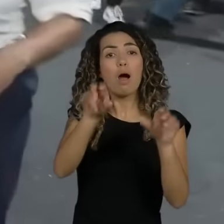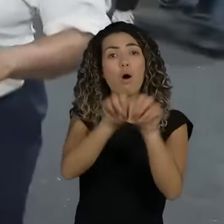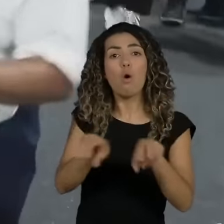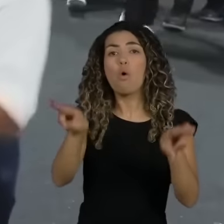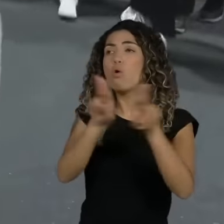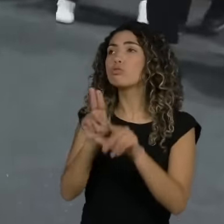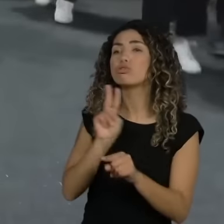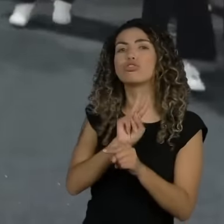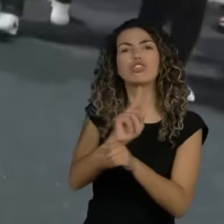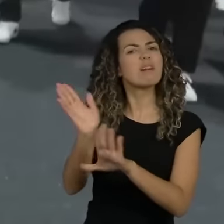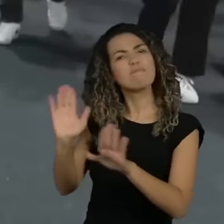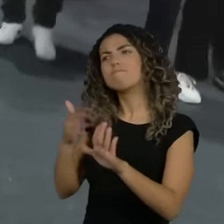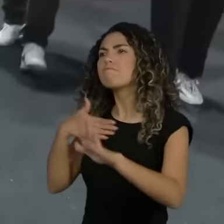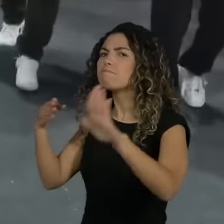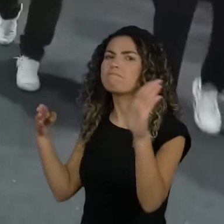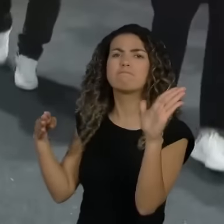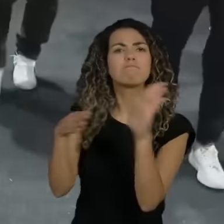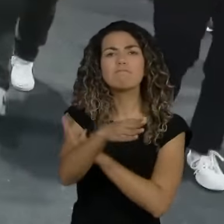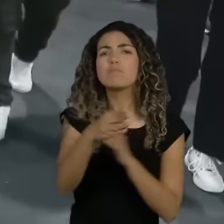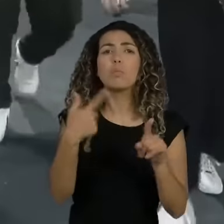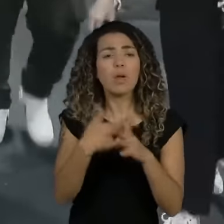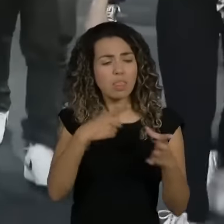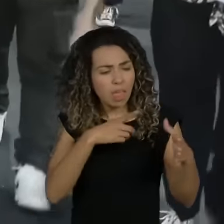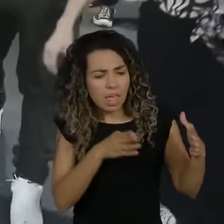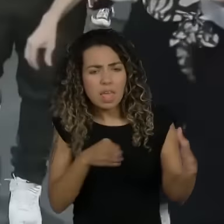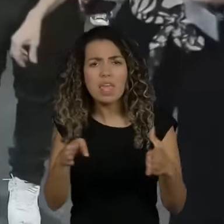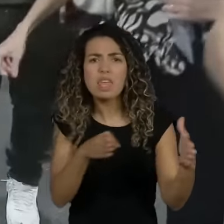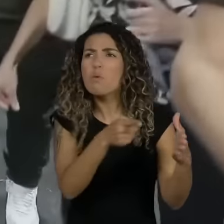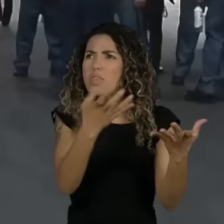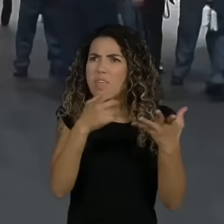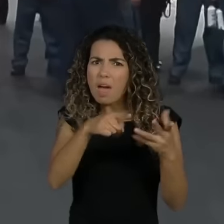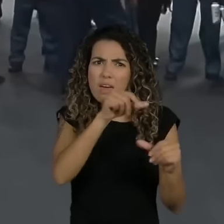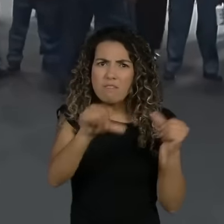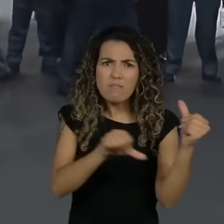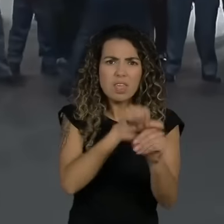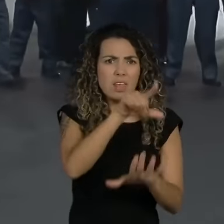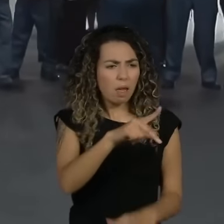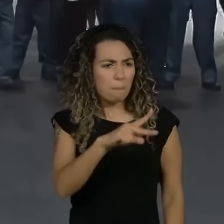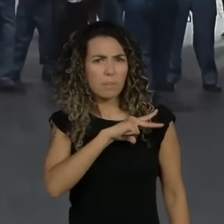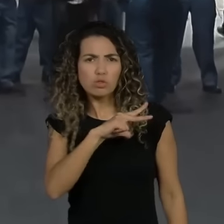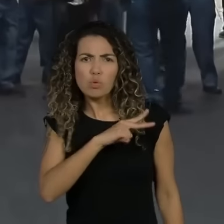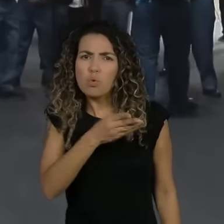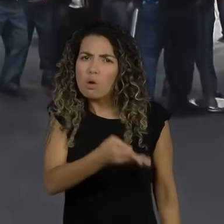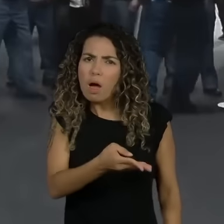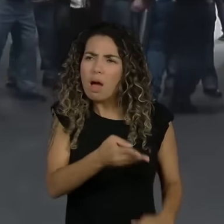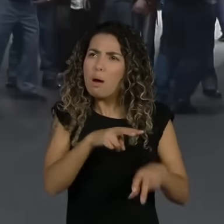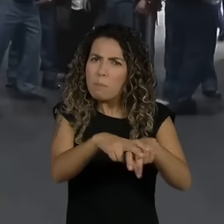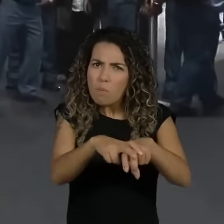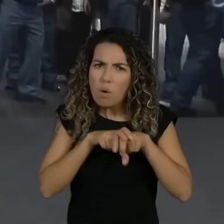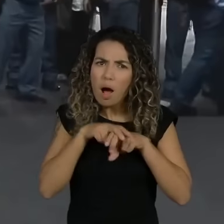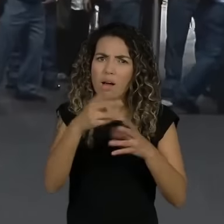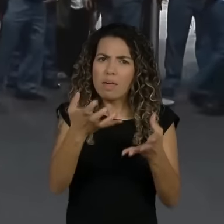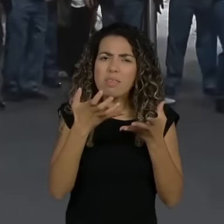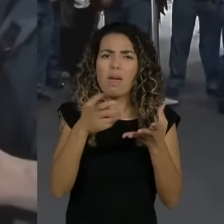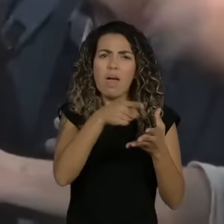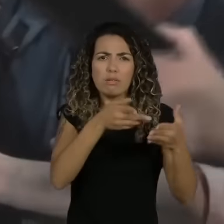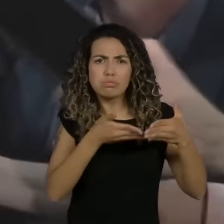para denunciar a privatização do rio Tapajós, que deve virar uma hidrovia para o transporte de